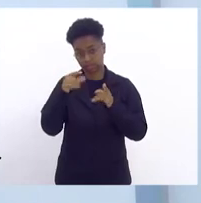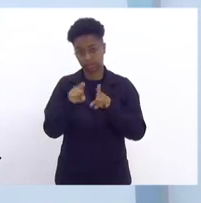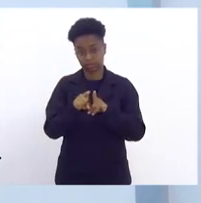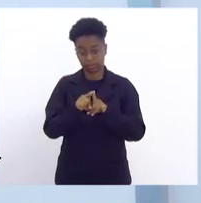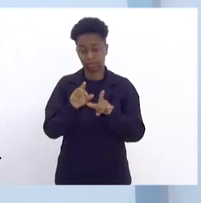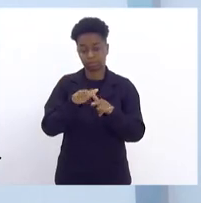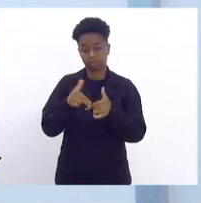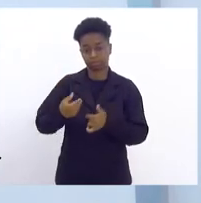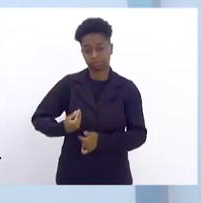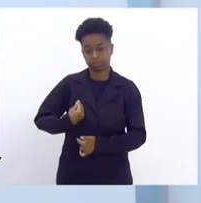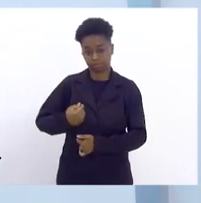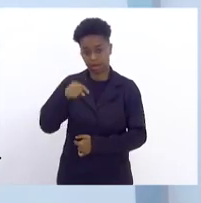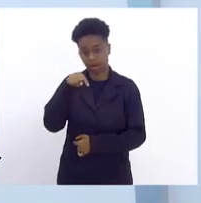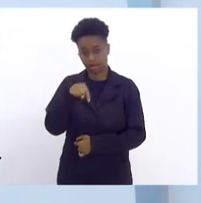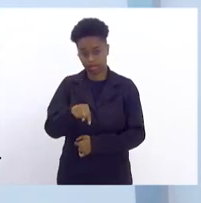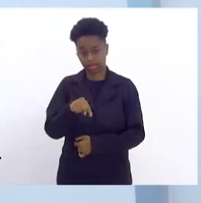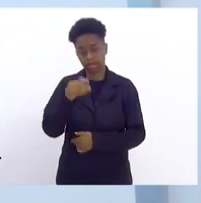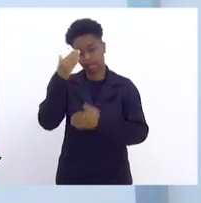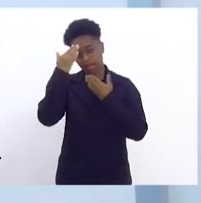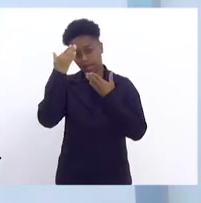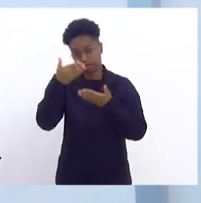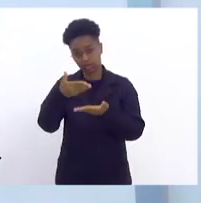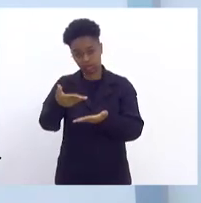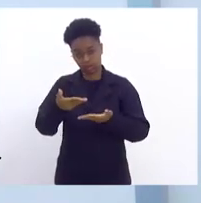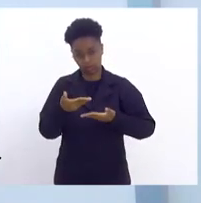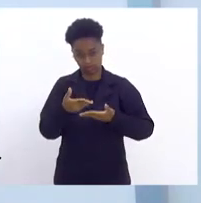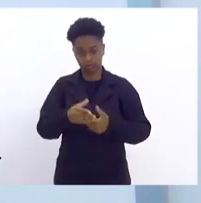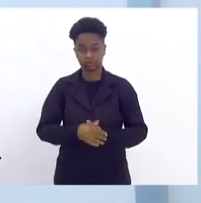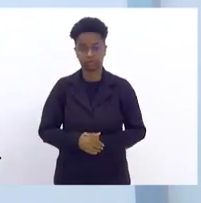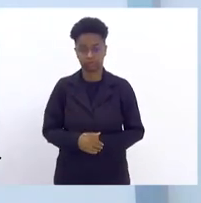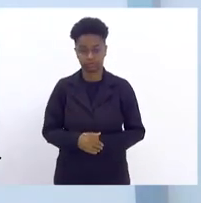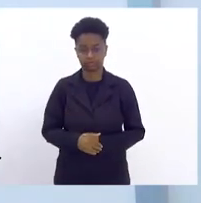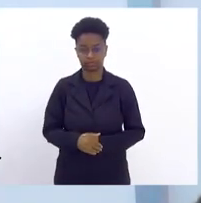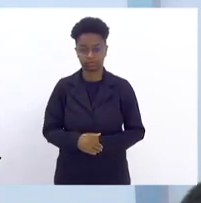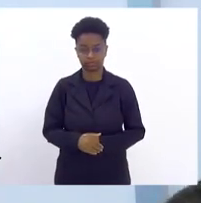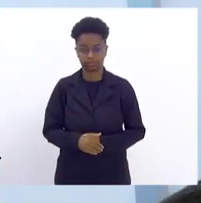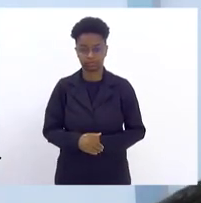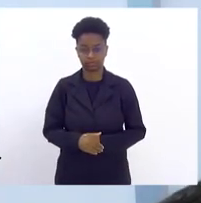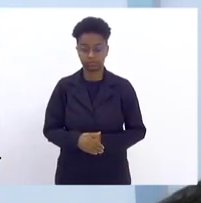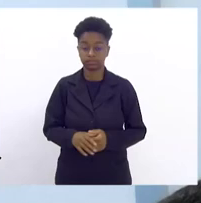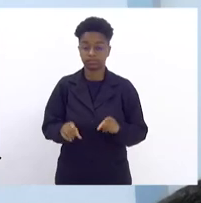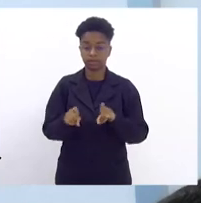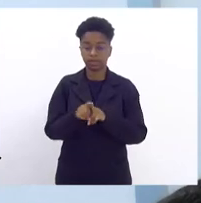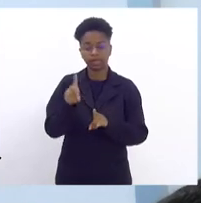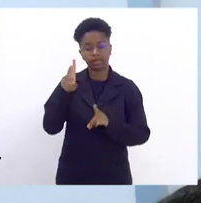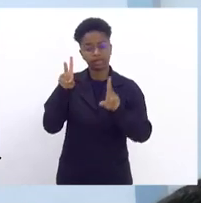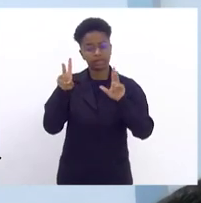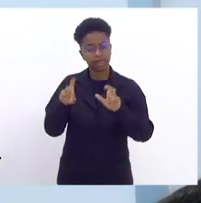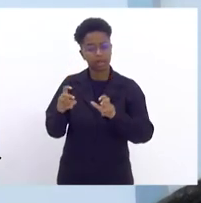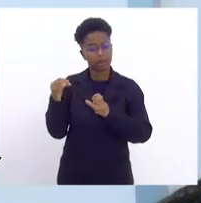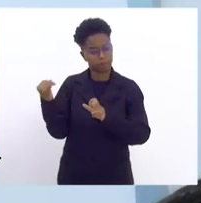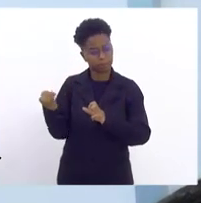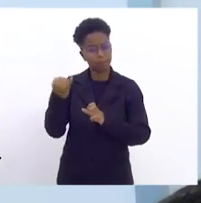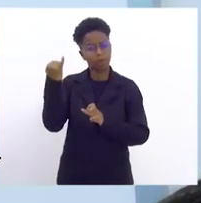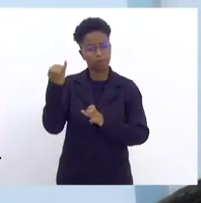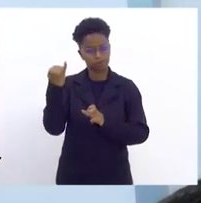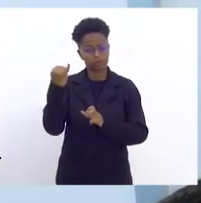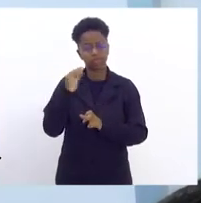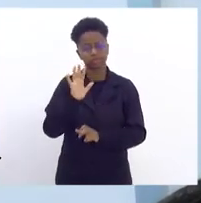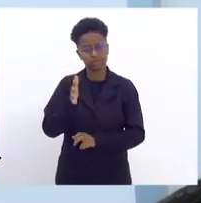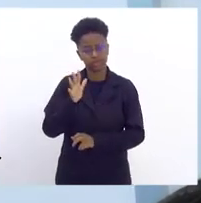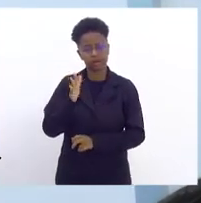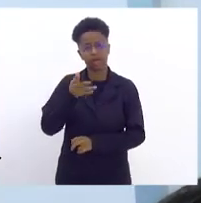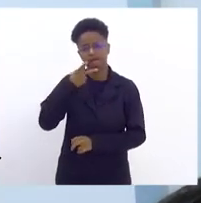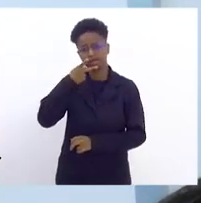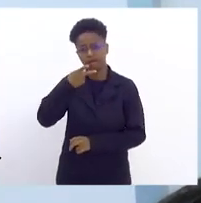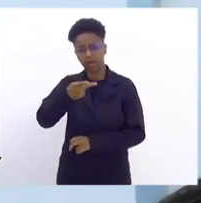aqui Agradeço o convite e é um tema muito importante né já foi falado